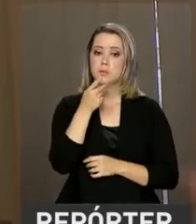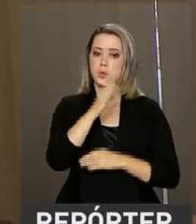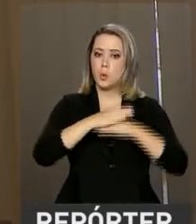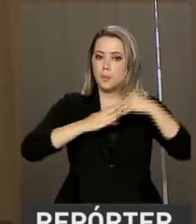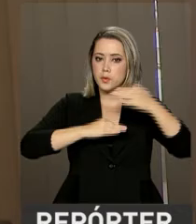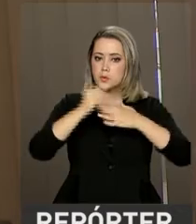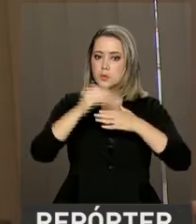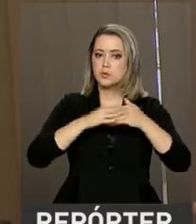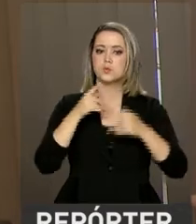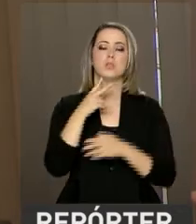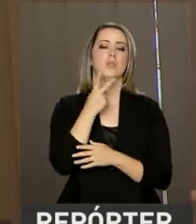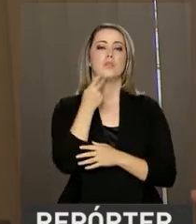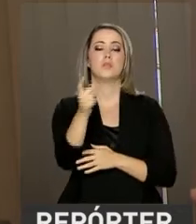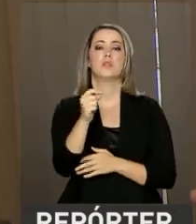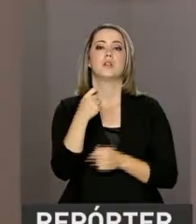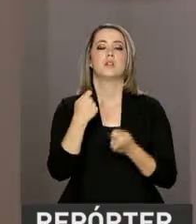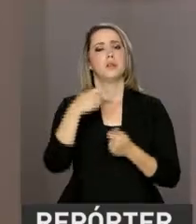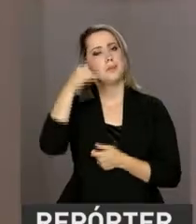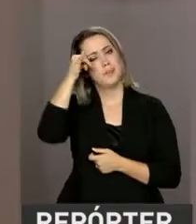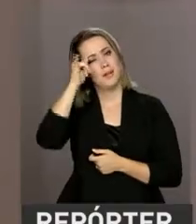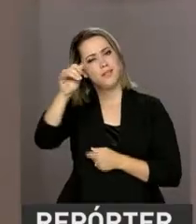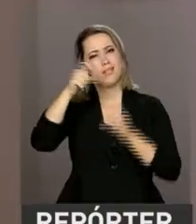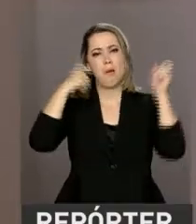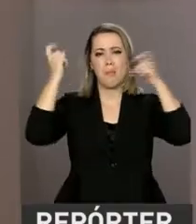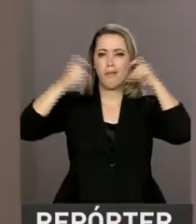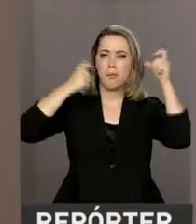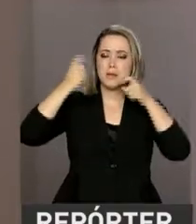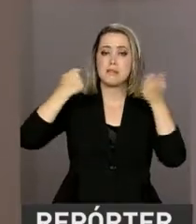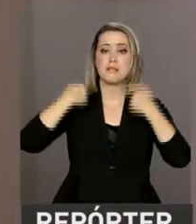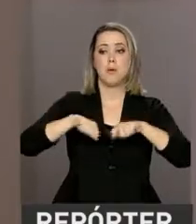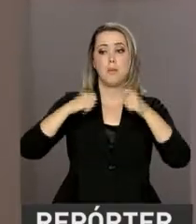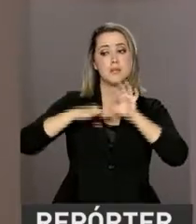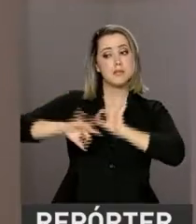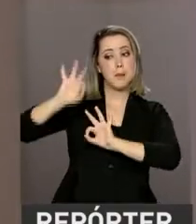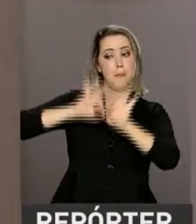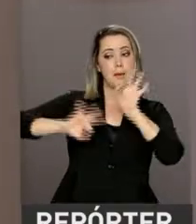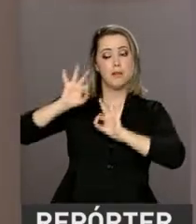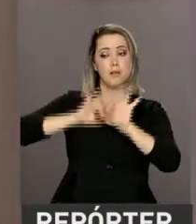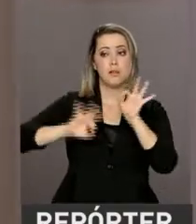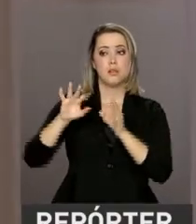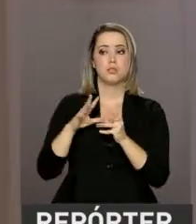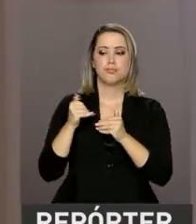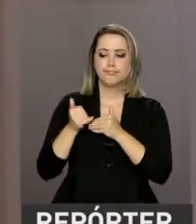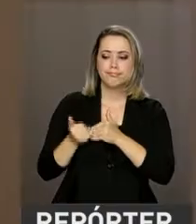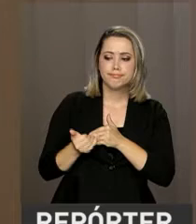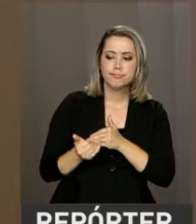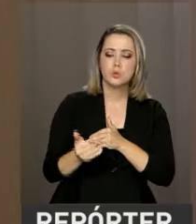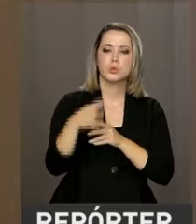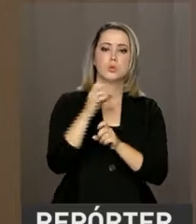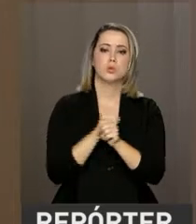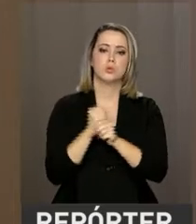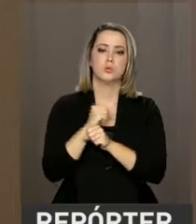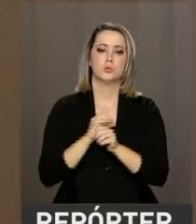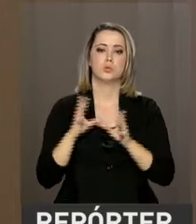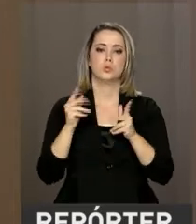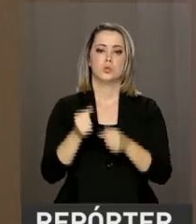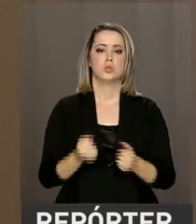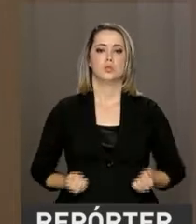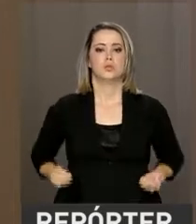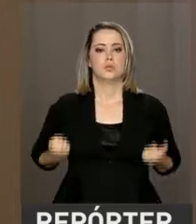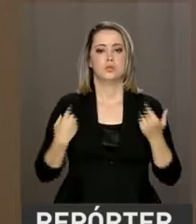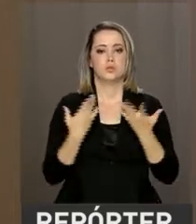transtorno o contribuinte deve se planejar para a prestação de contas com o fisco ao longo do ano todas aquelas despesas